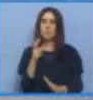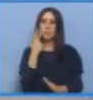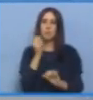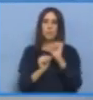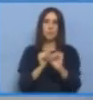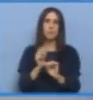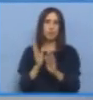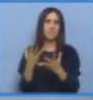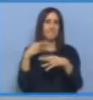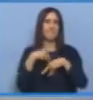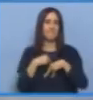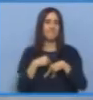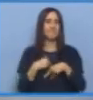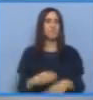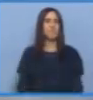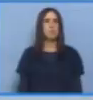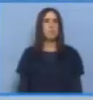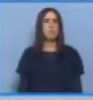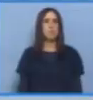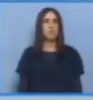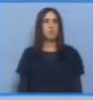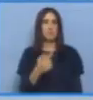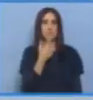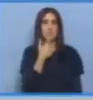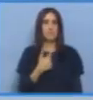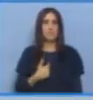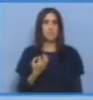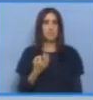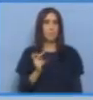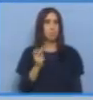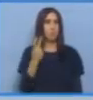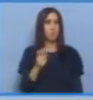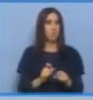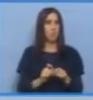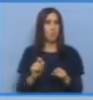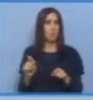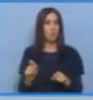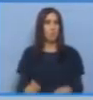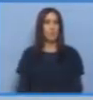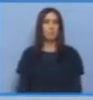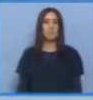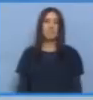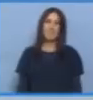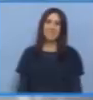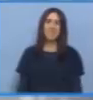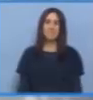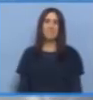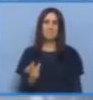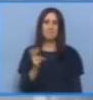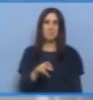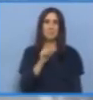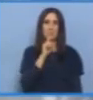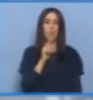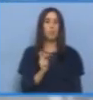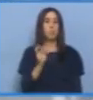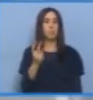que lá tive. E por aquilo que nos afirma também, se calhar os 2 anos vão se prolongar. Pode haver essa questão. Nós, ao